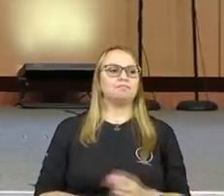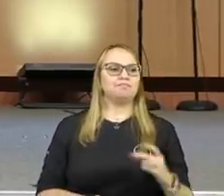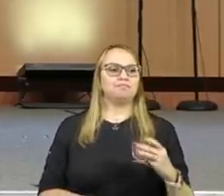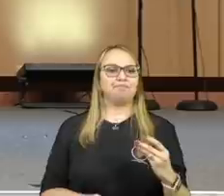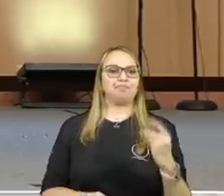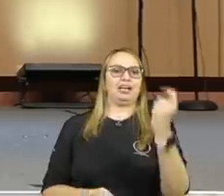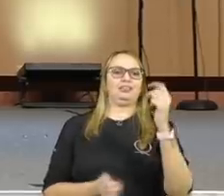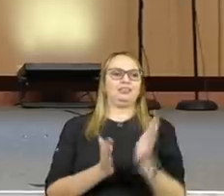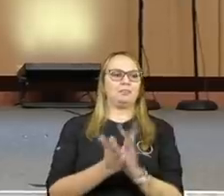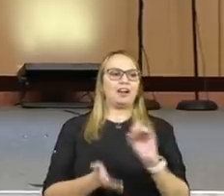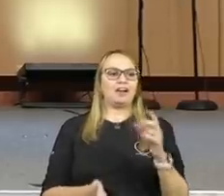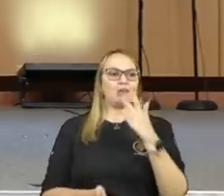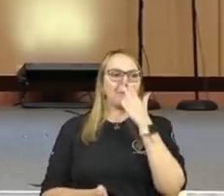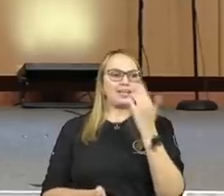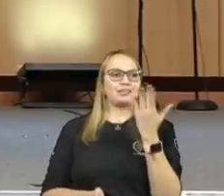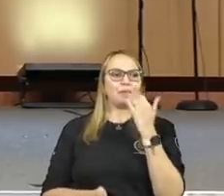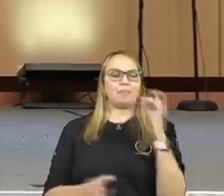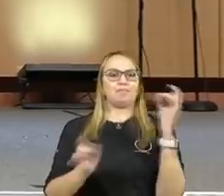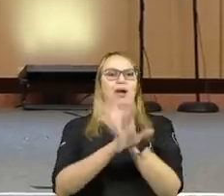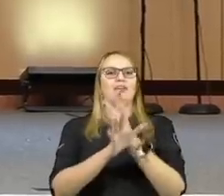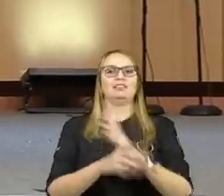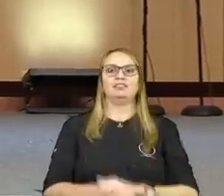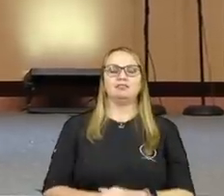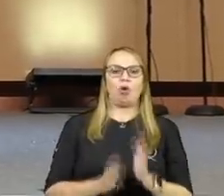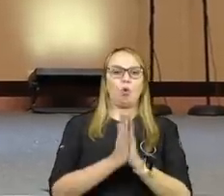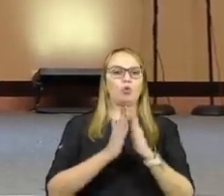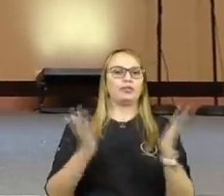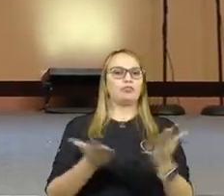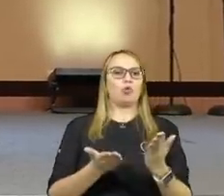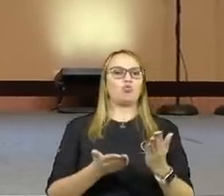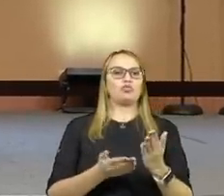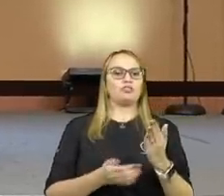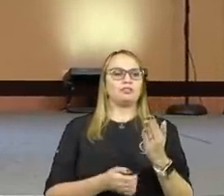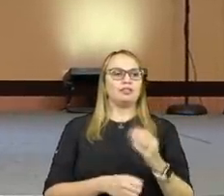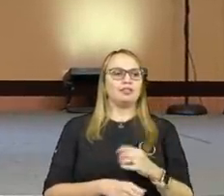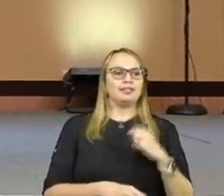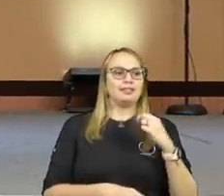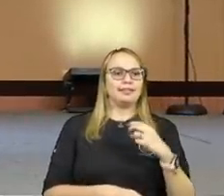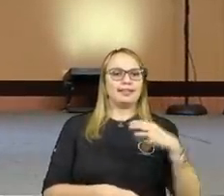rápida. Tem que tudo acontecer. Orei hoje, daqui a meia hora tem que ter